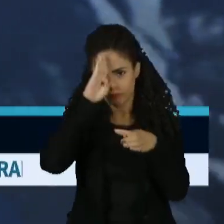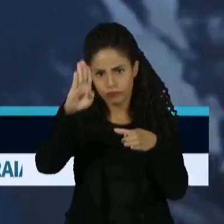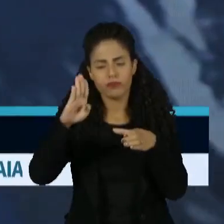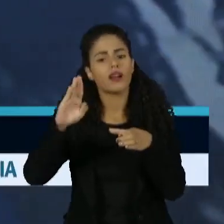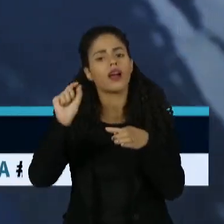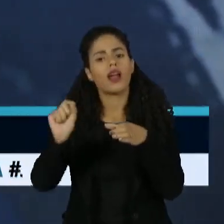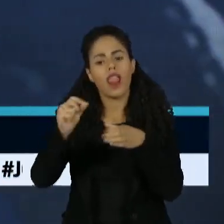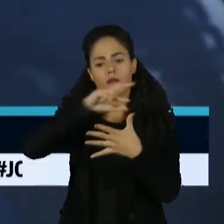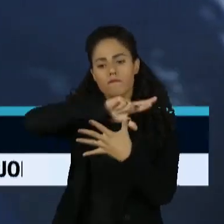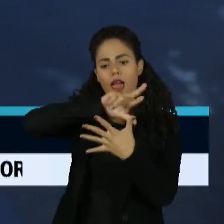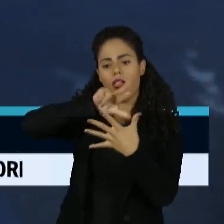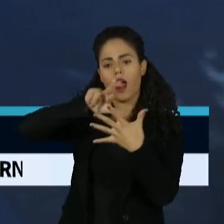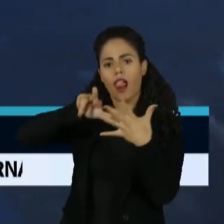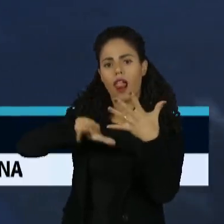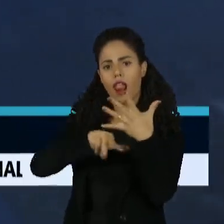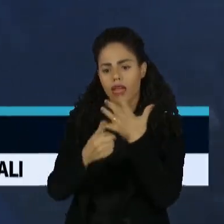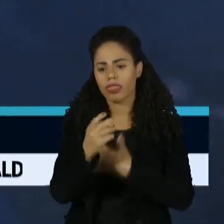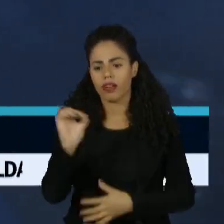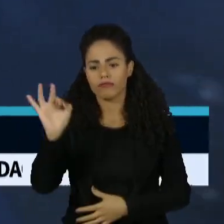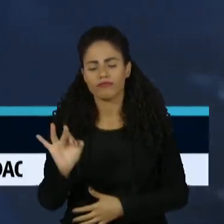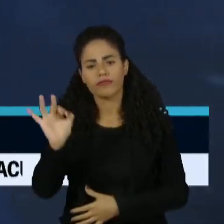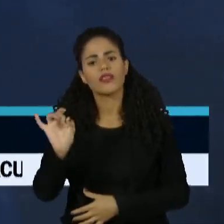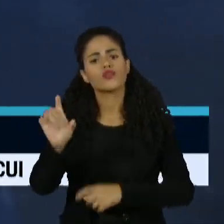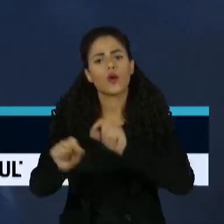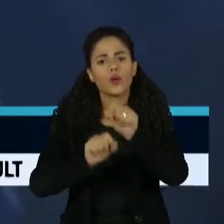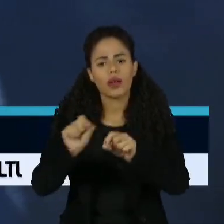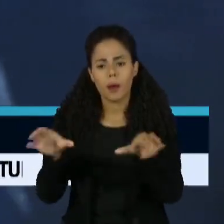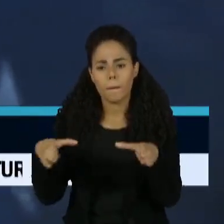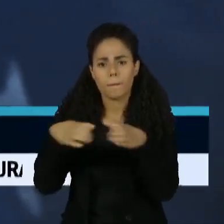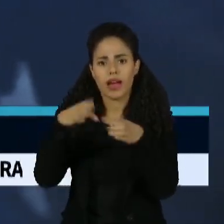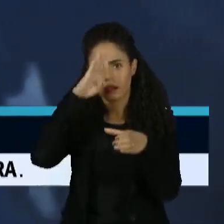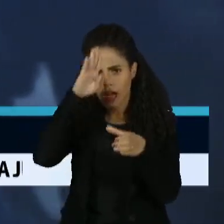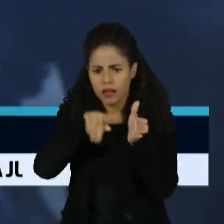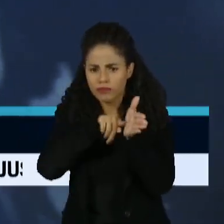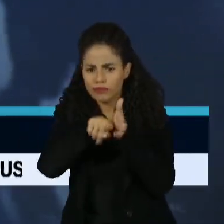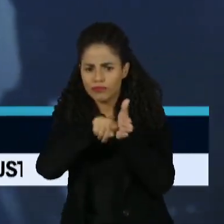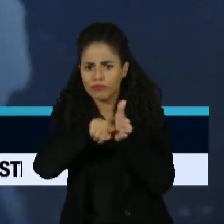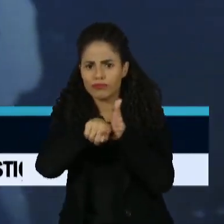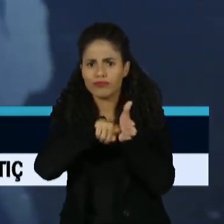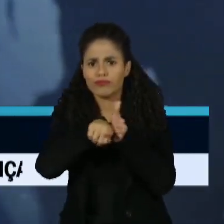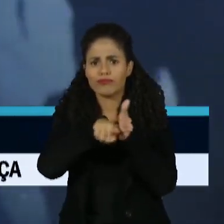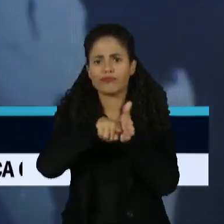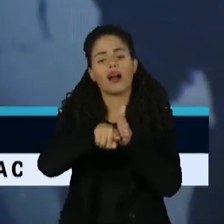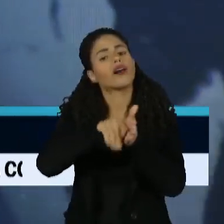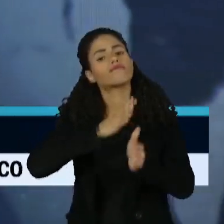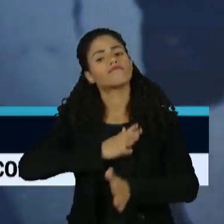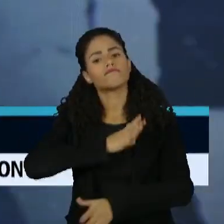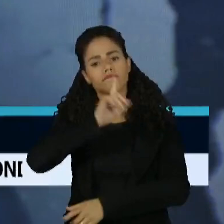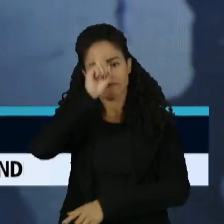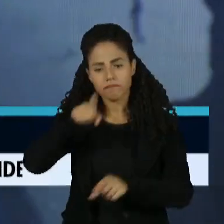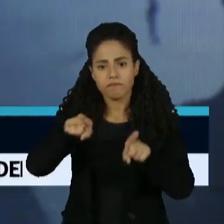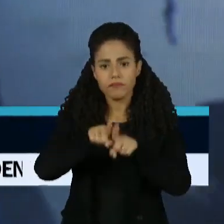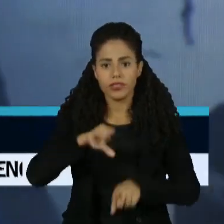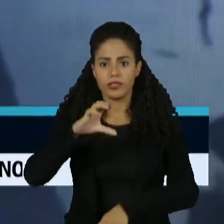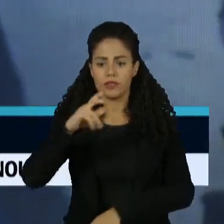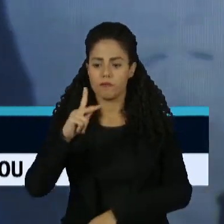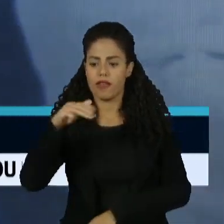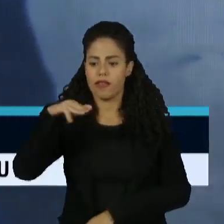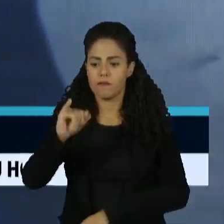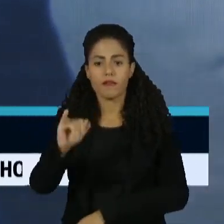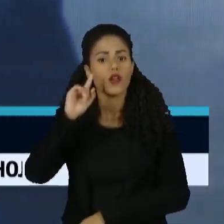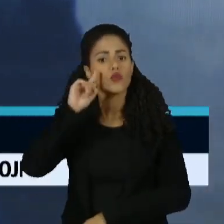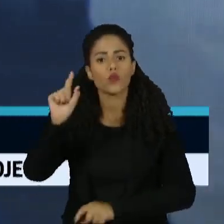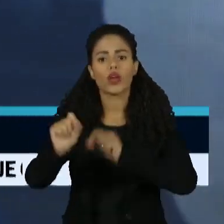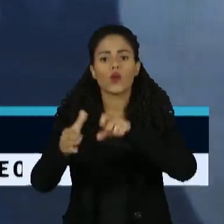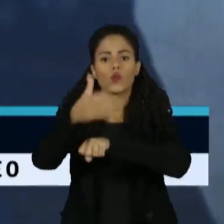desde o fim do ano passado militares da instituição estão na mira de Investigações da polícia federal e da cpmi dos atos